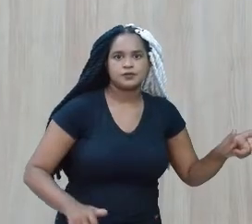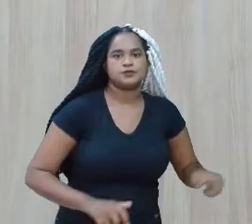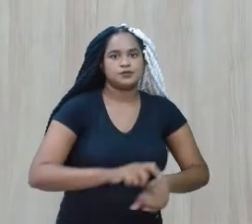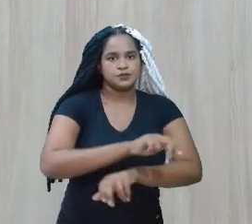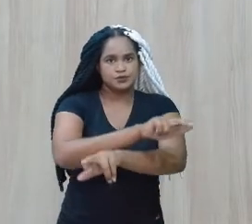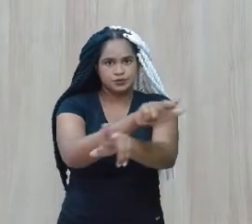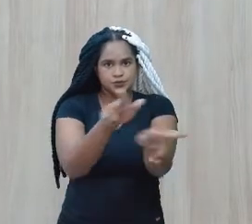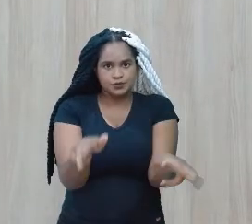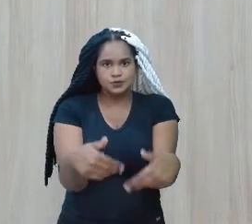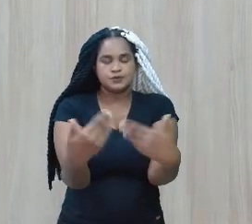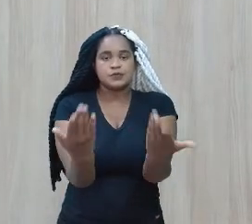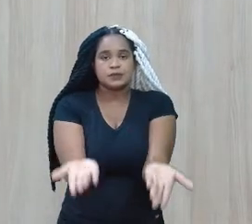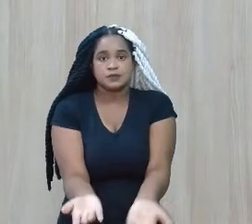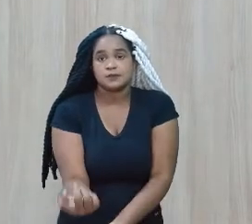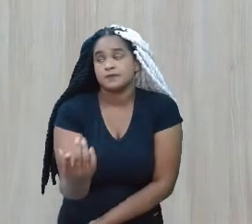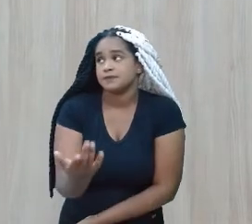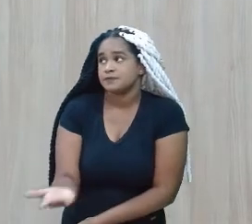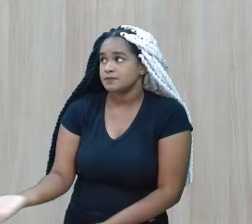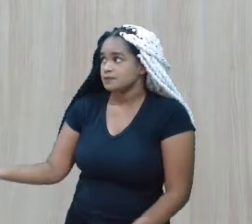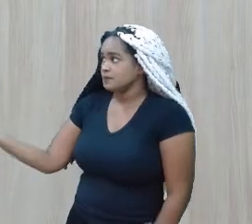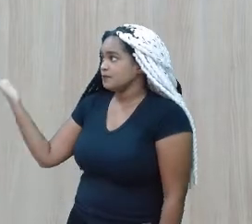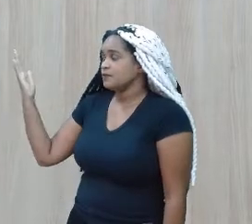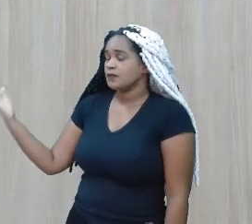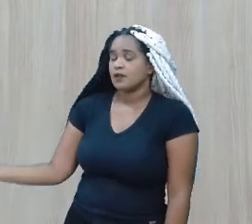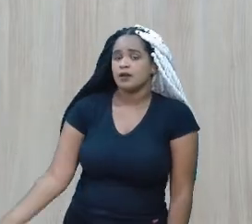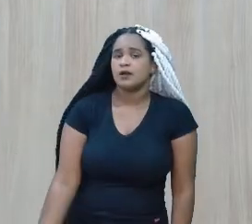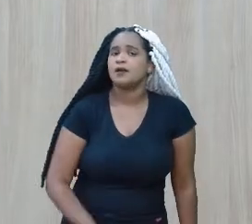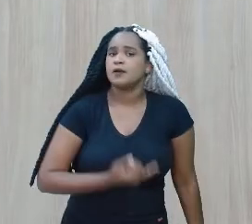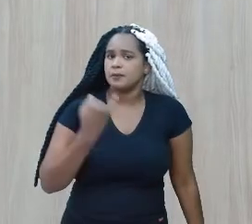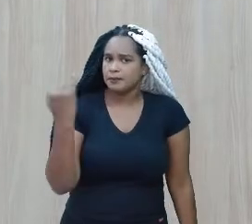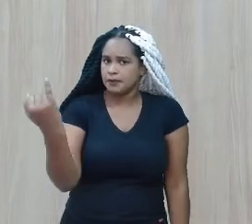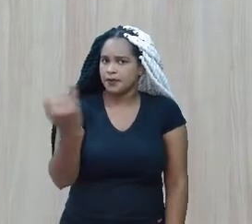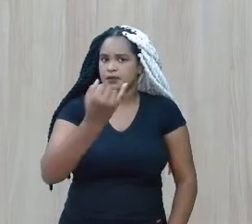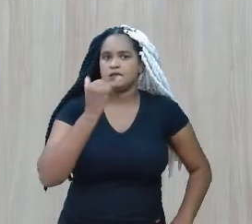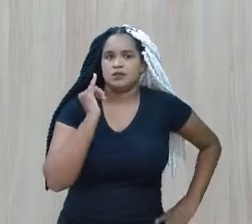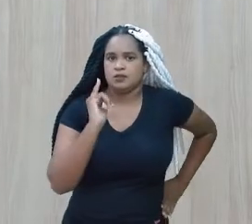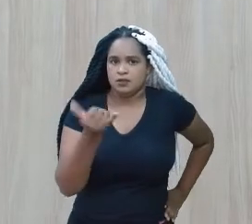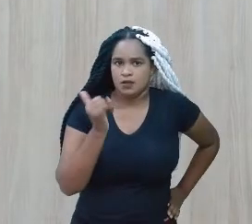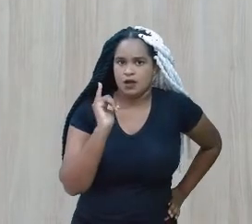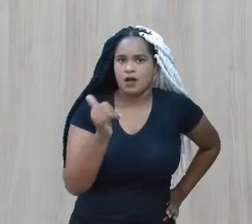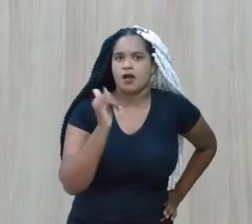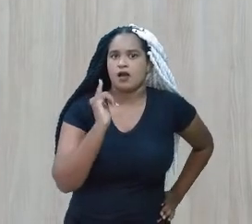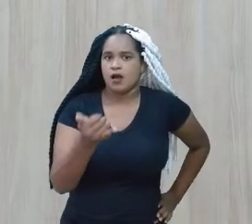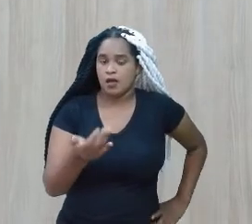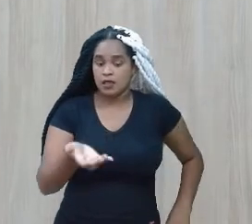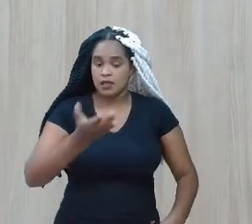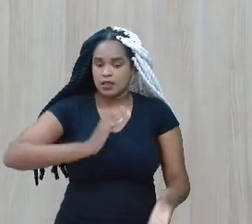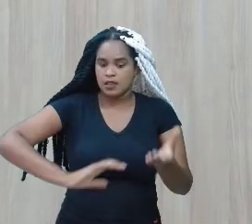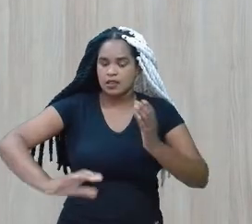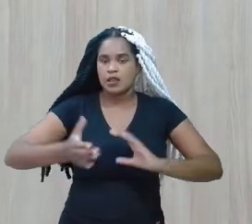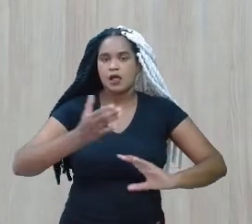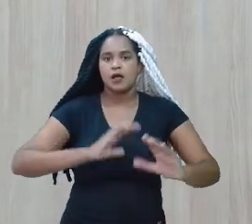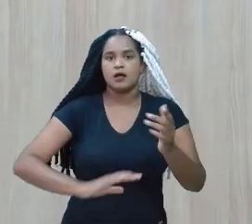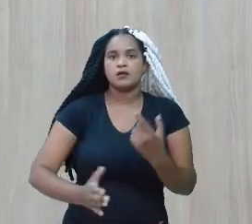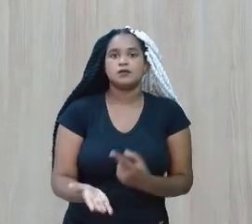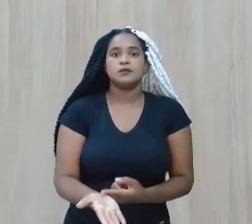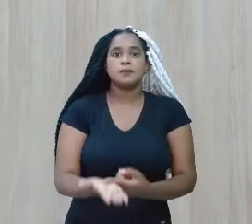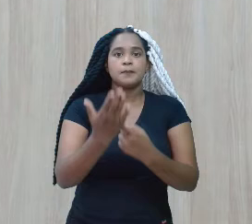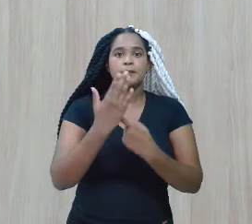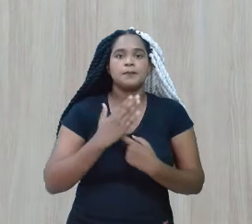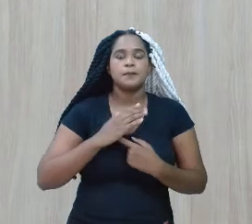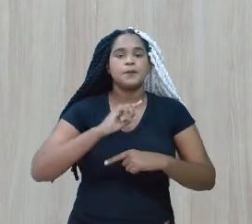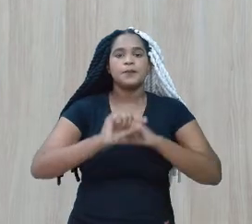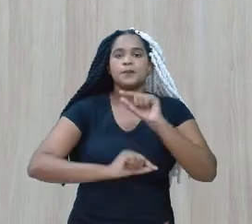lenda, vocês estão vendo a importância das narrativas? Esta lenda traz para a gente,